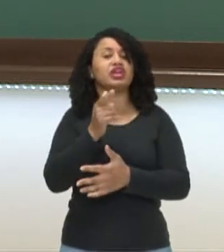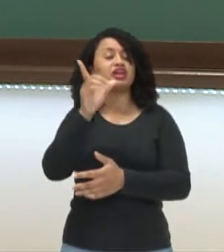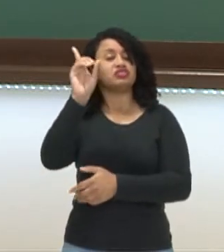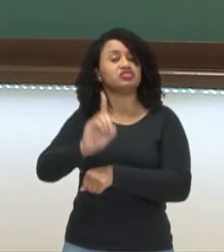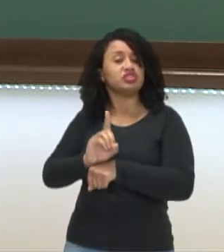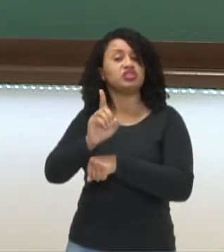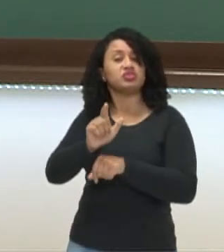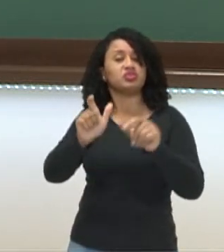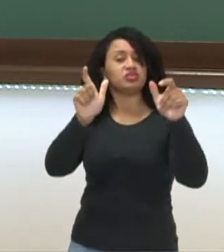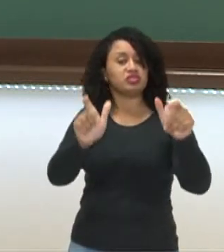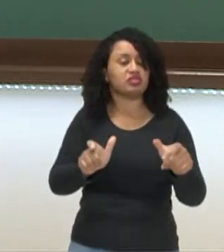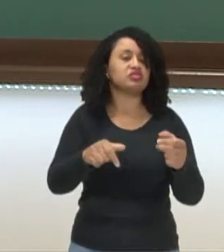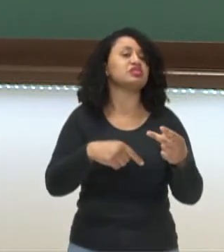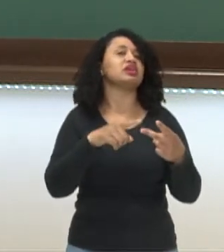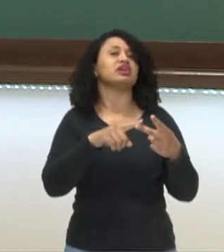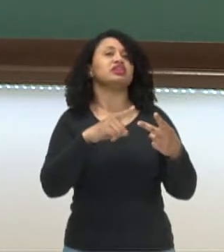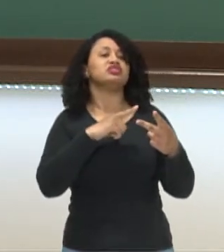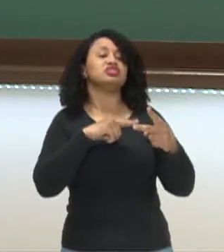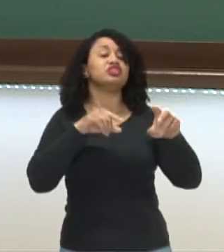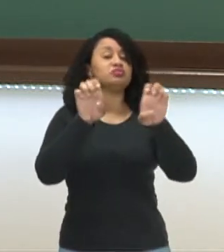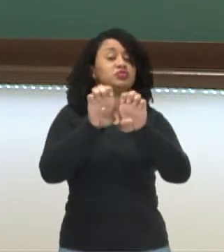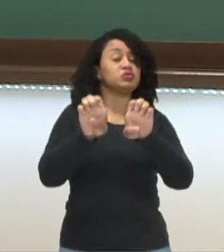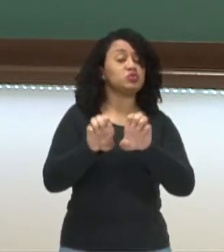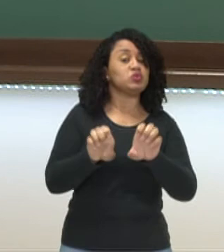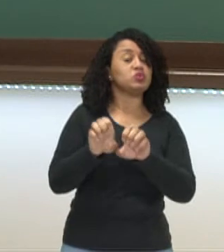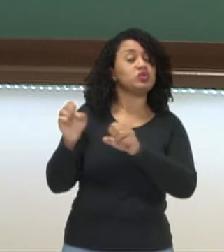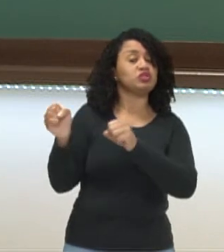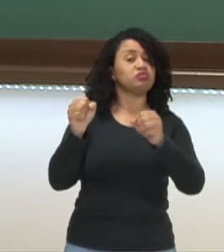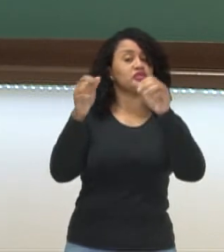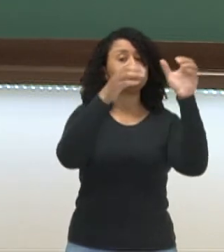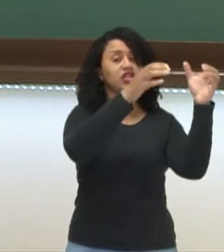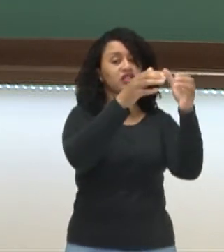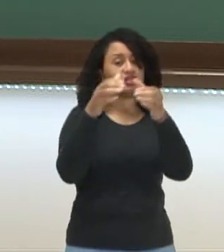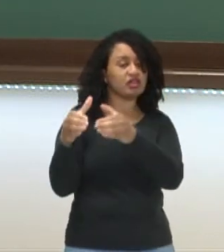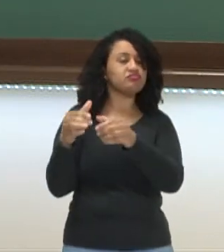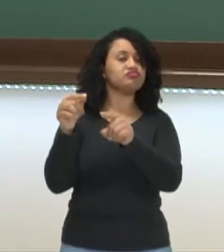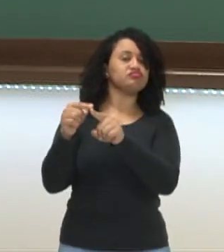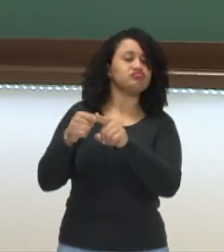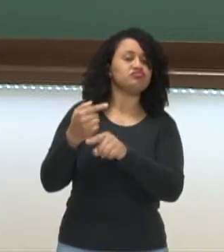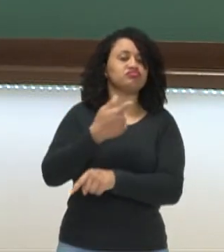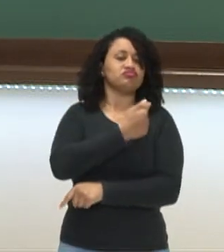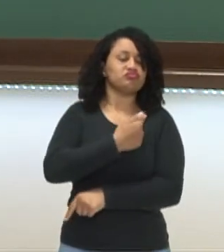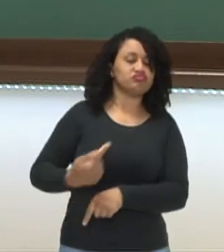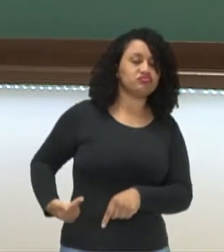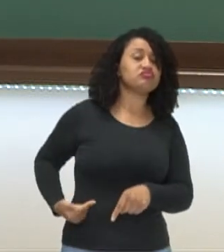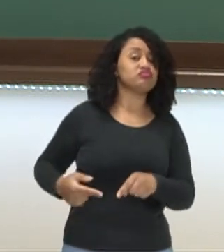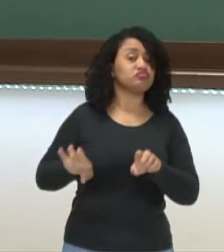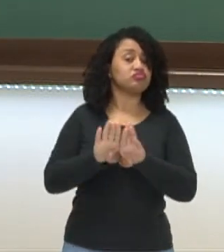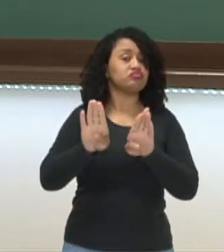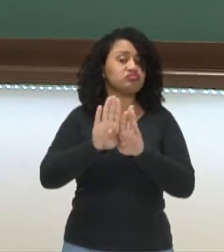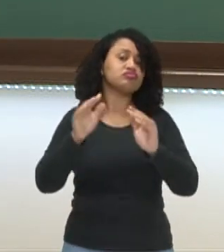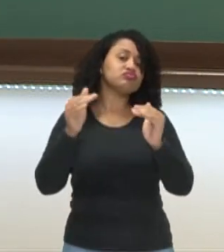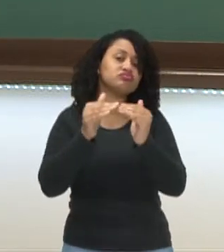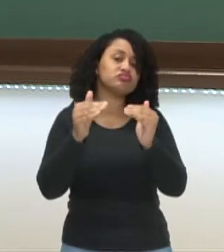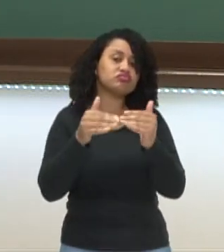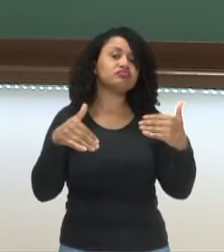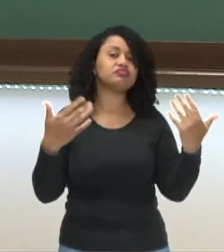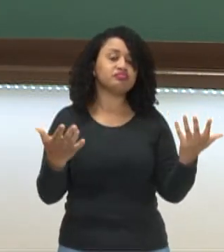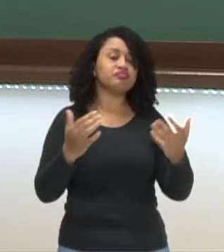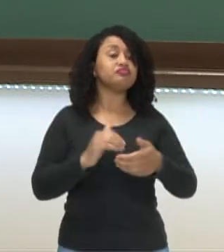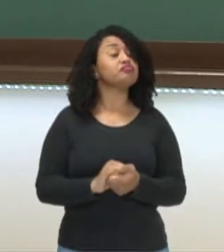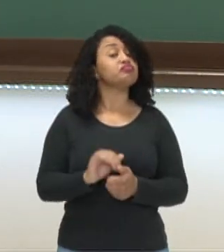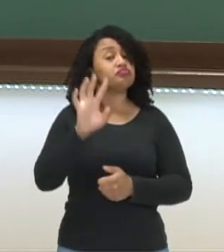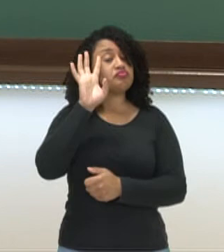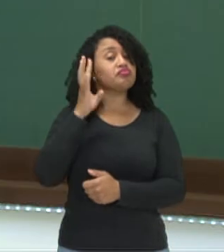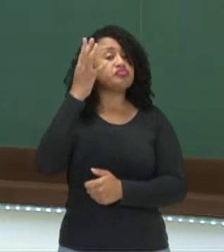de concentração? Havia uma estrutura de poder, uma estrutura de governo que compartilhou disso aí. Para resolver isso aí, vai